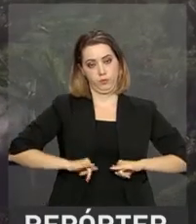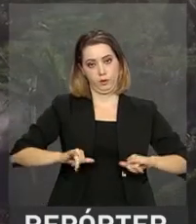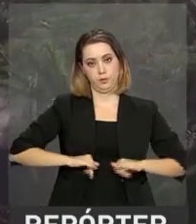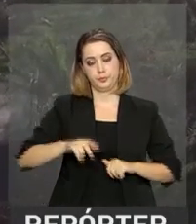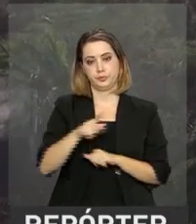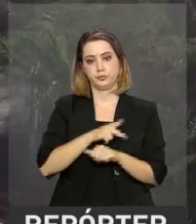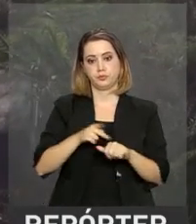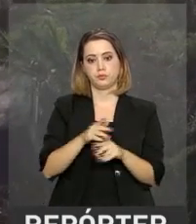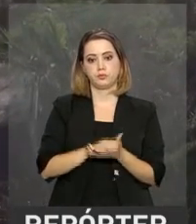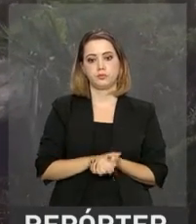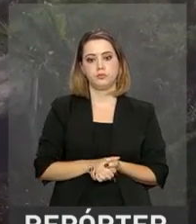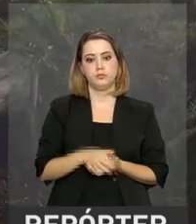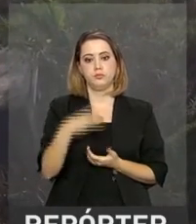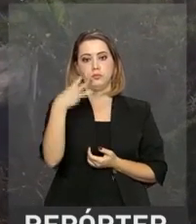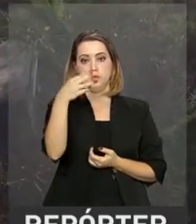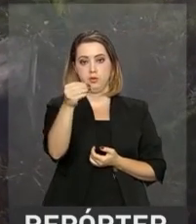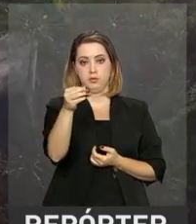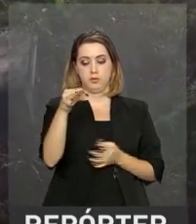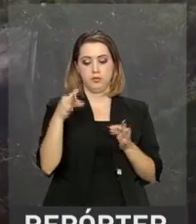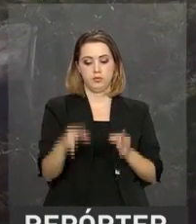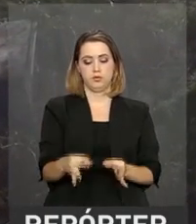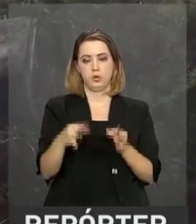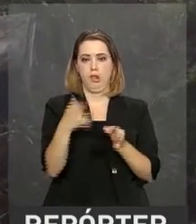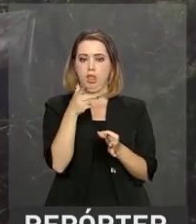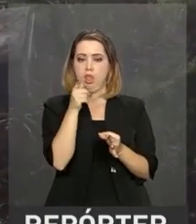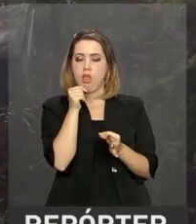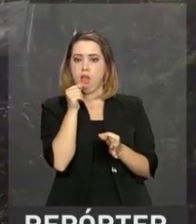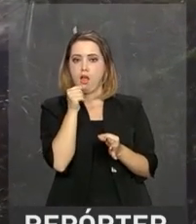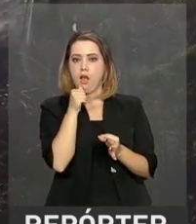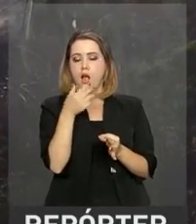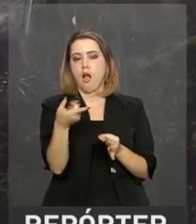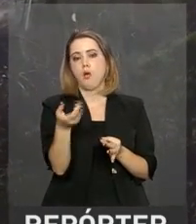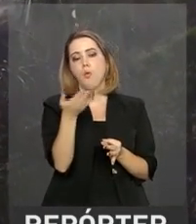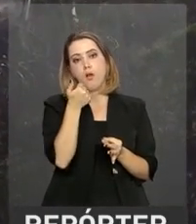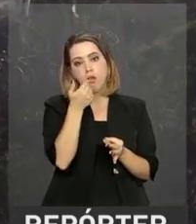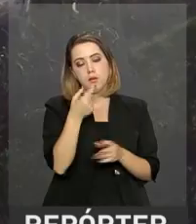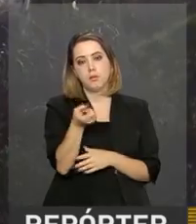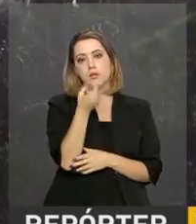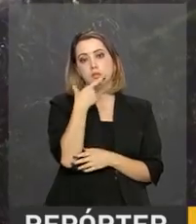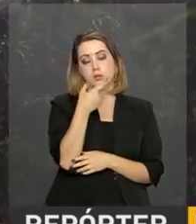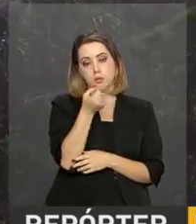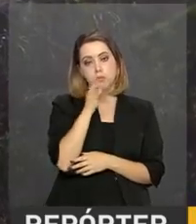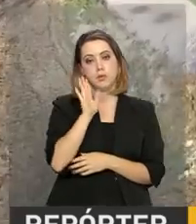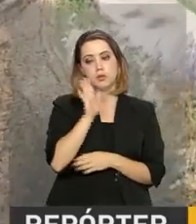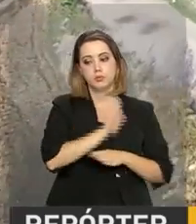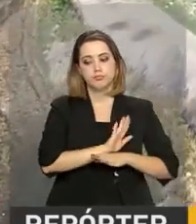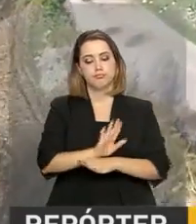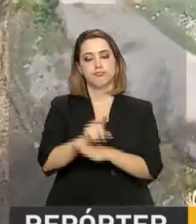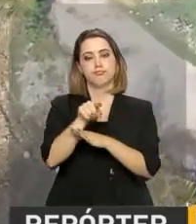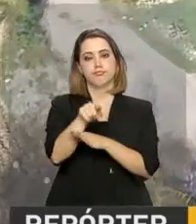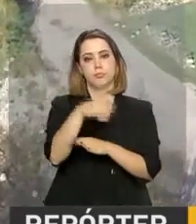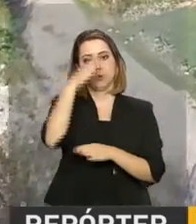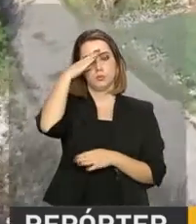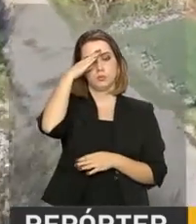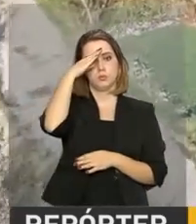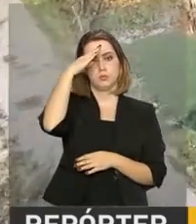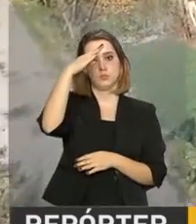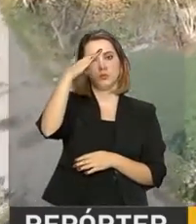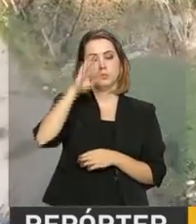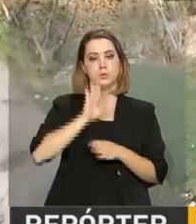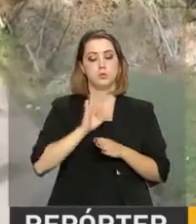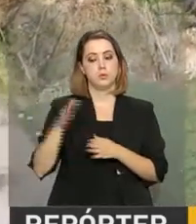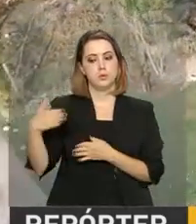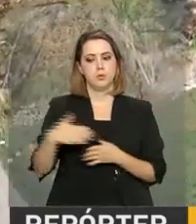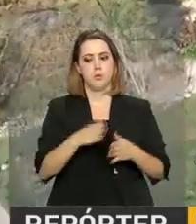trezentas toneladas de água alimentos e remédios já foram escoltados pelas tropas brasileiras no haiti os militares ajudaram a